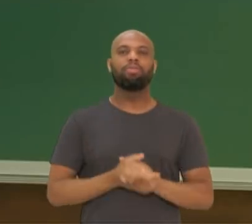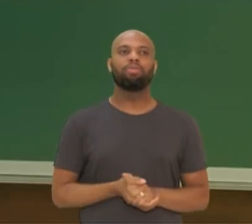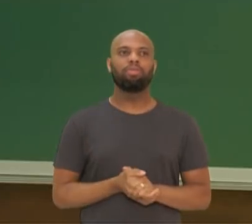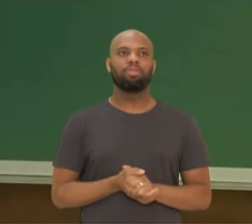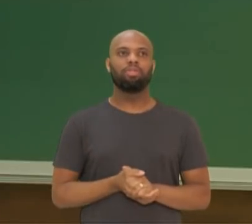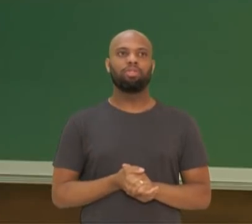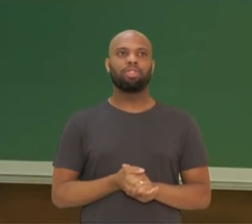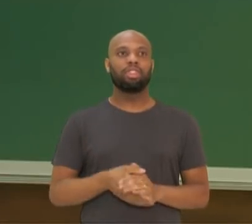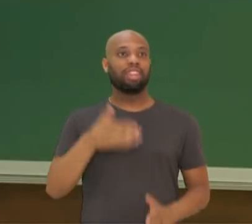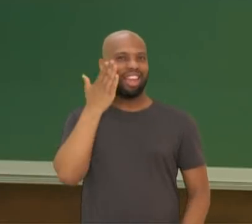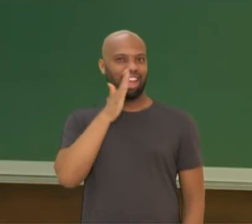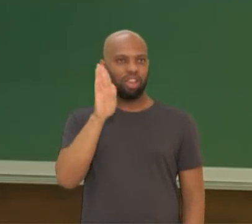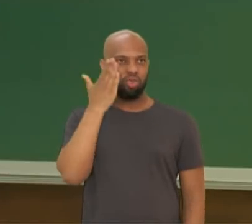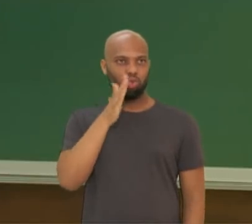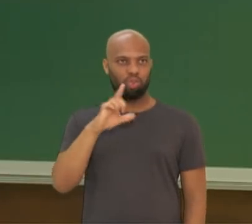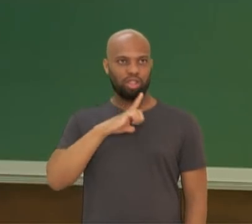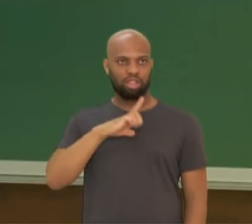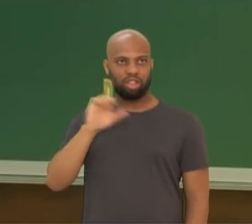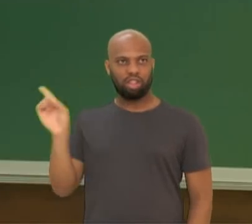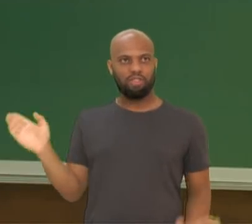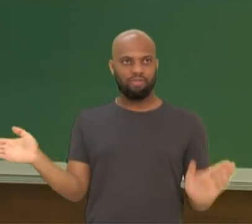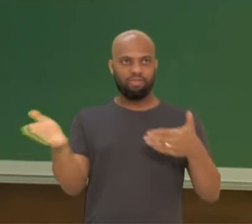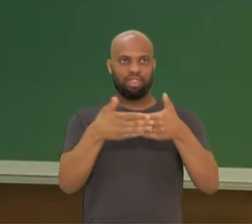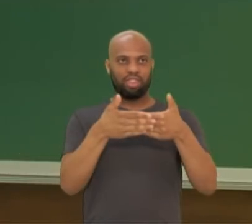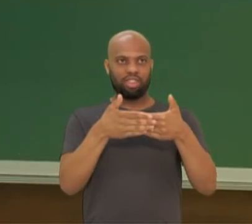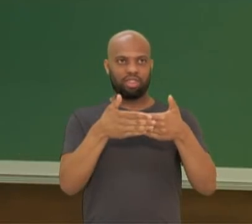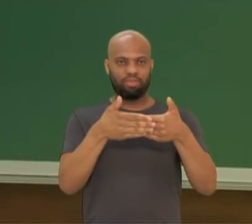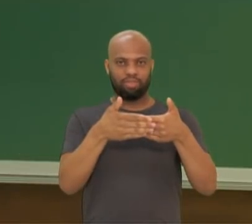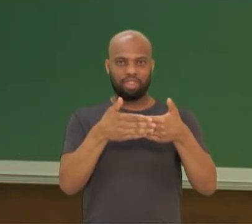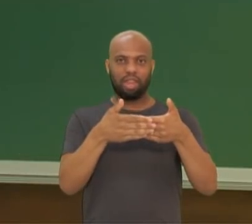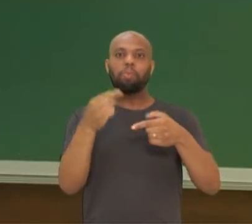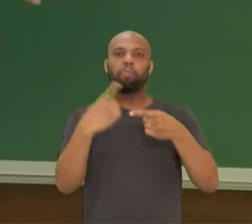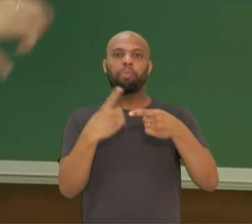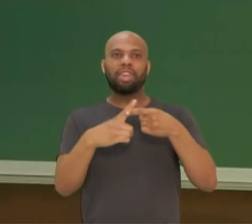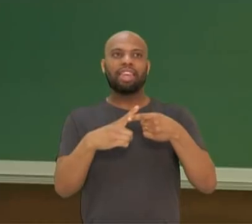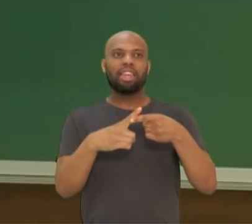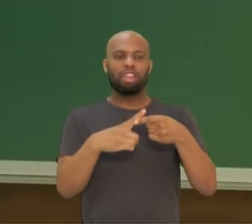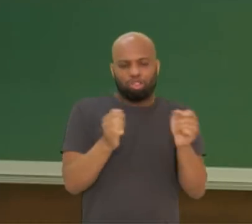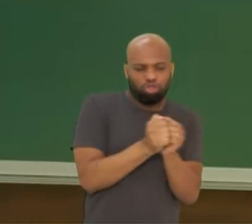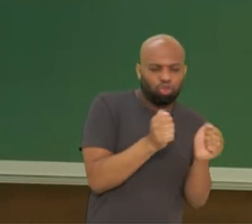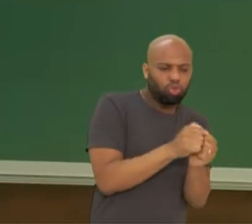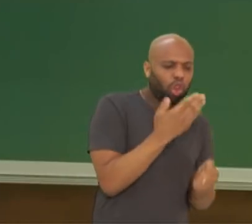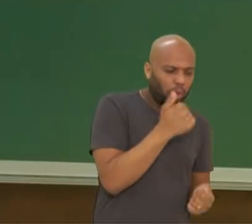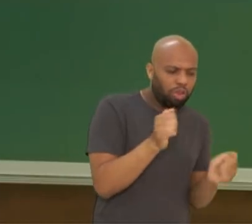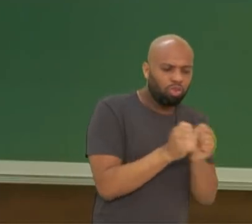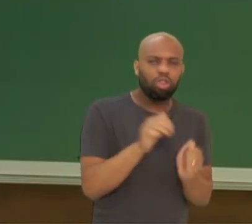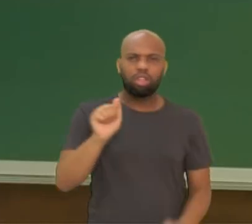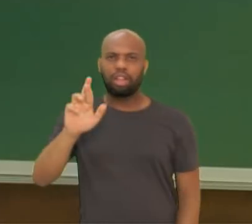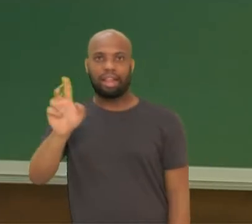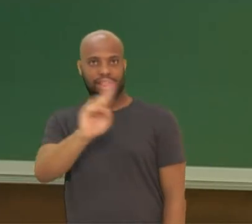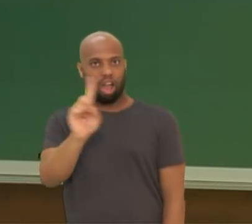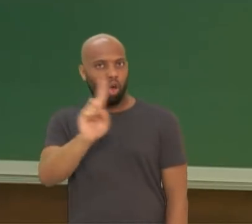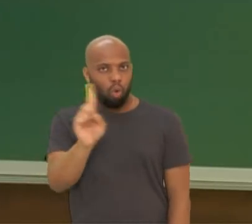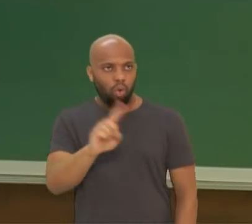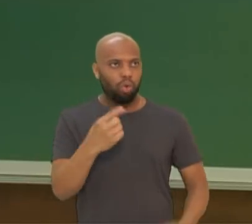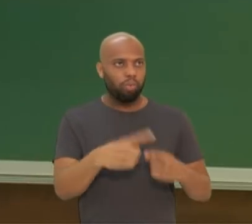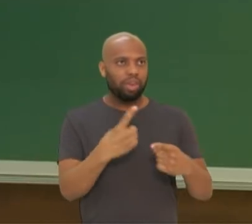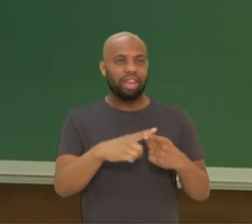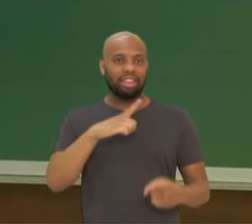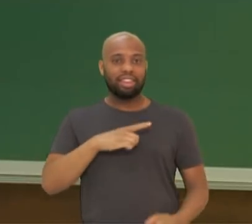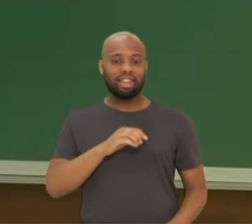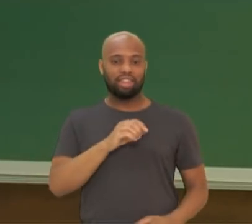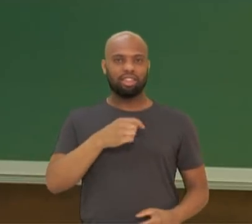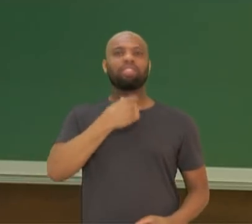Essa tampinha azul que vocês estão vendo, fechar e impedindo que o alimento desça para o canal da traqueia, o canal do